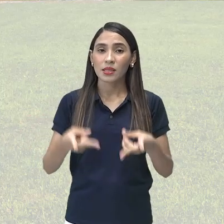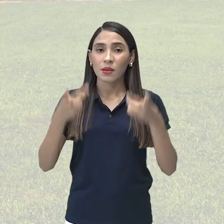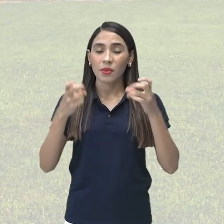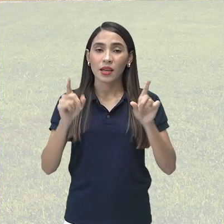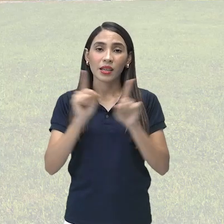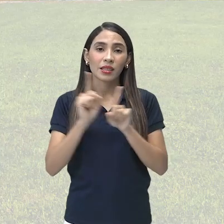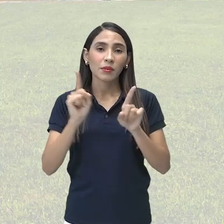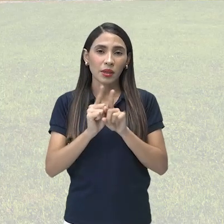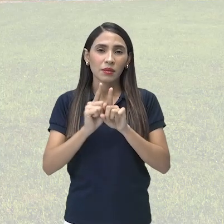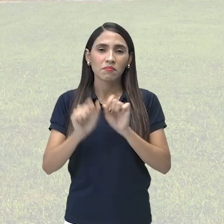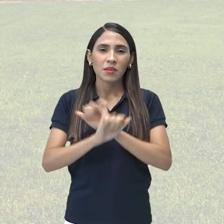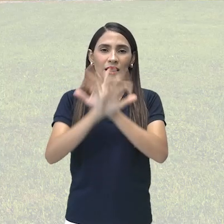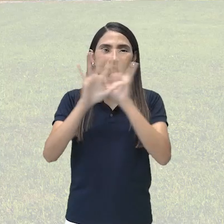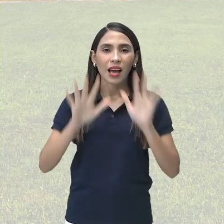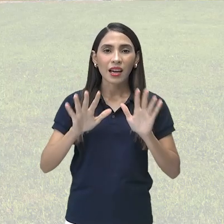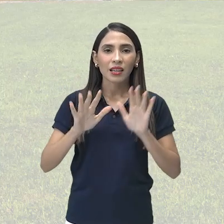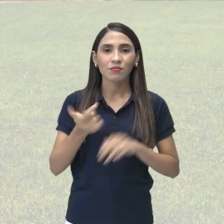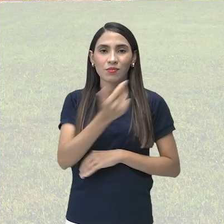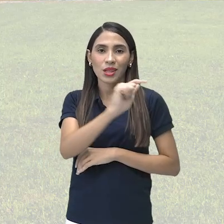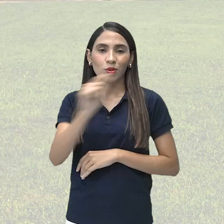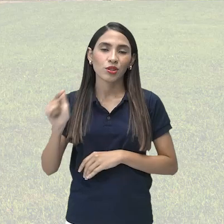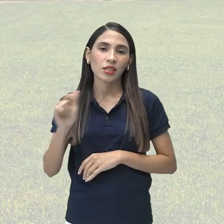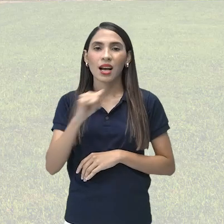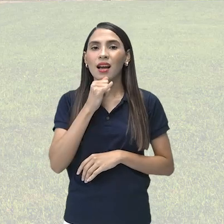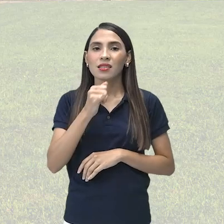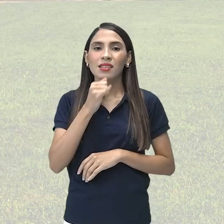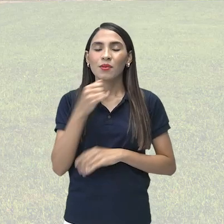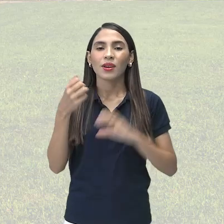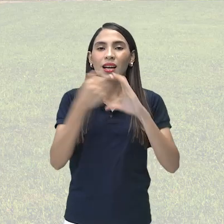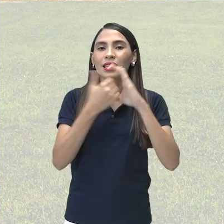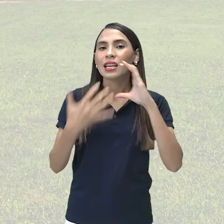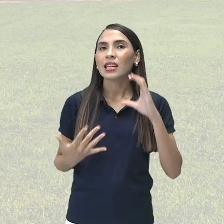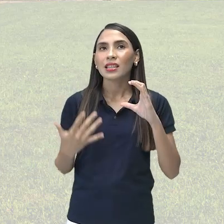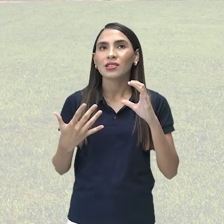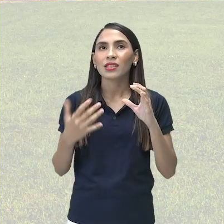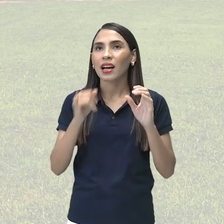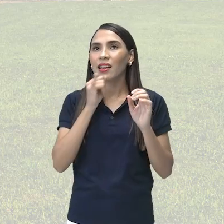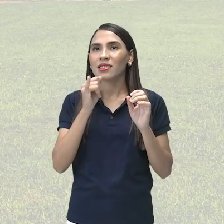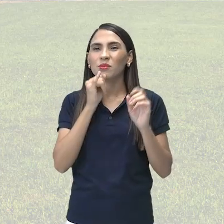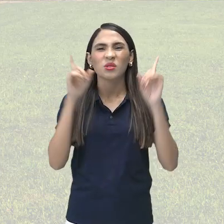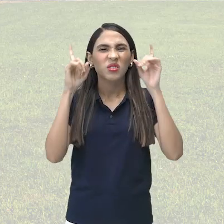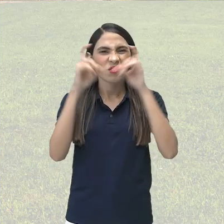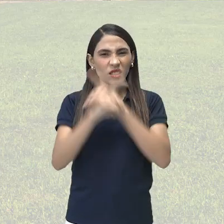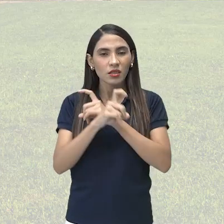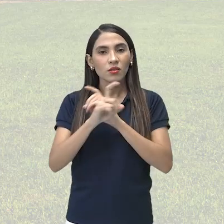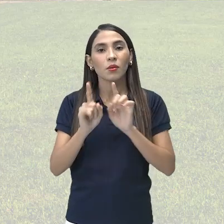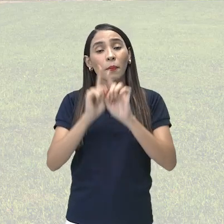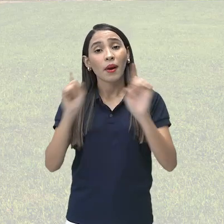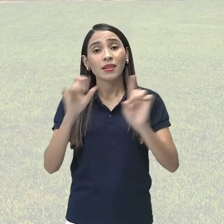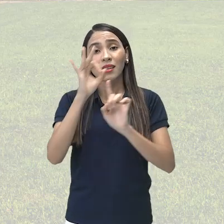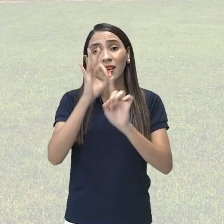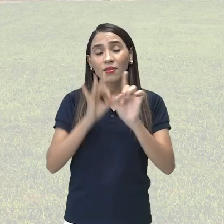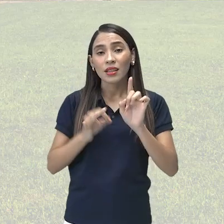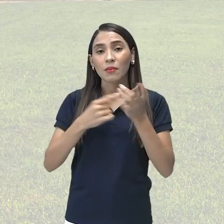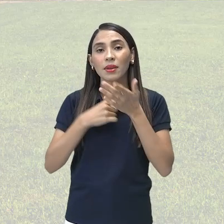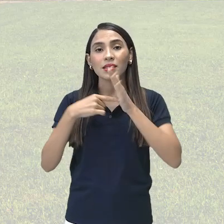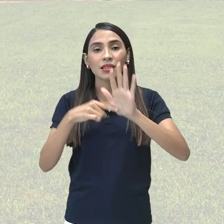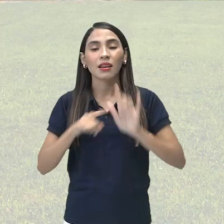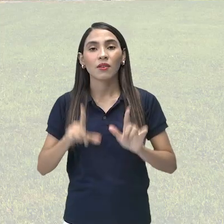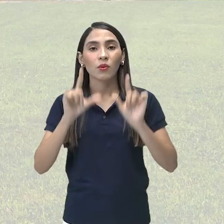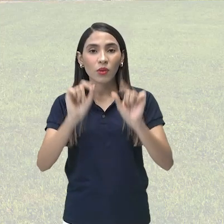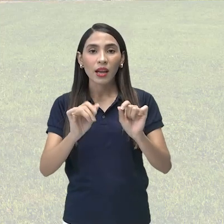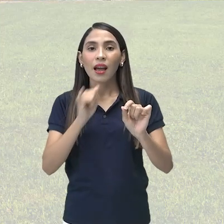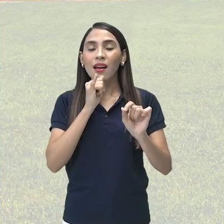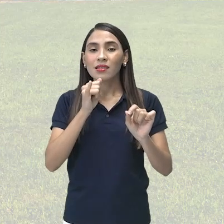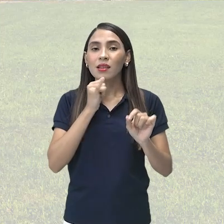e contrastantes, ou seja, não havia uma característica intermediária. As ervilhas, elas apresentavam, por